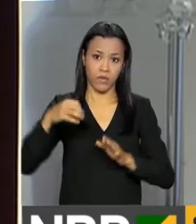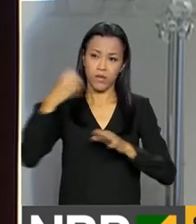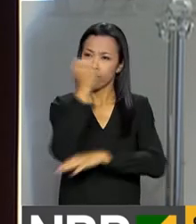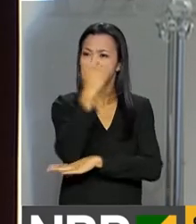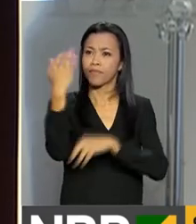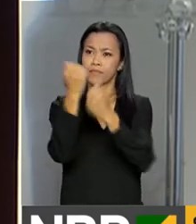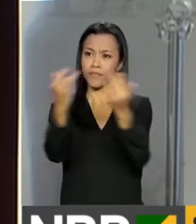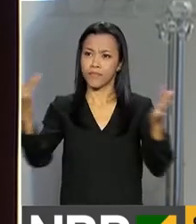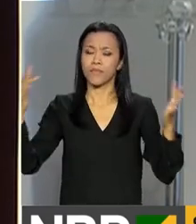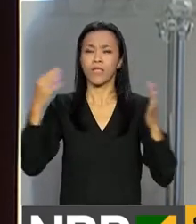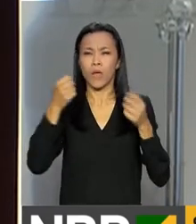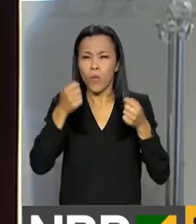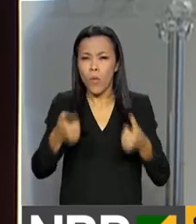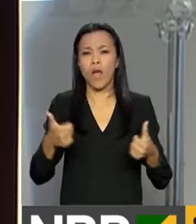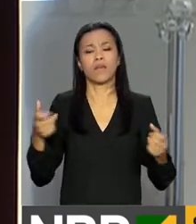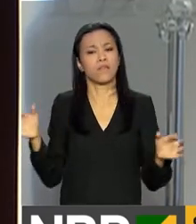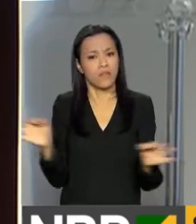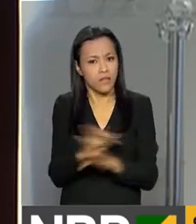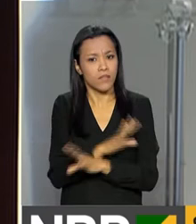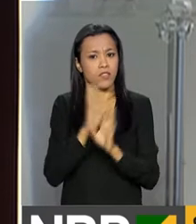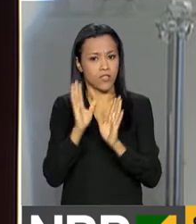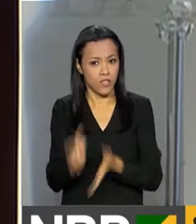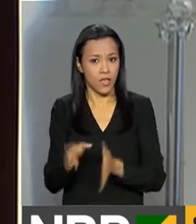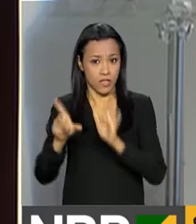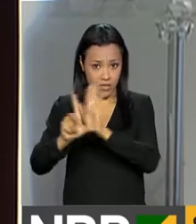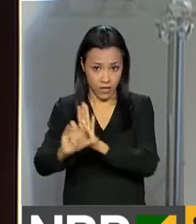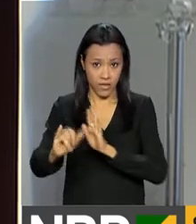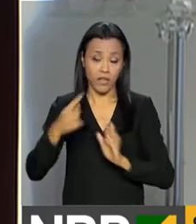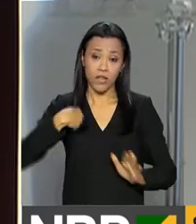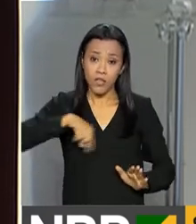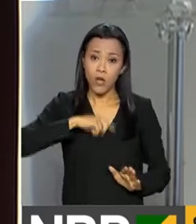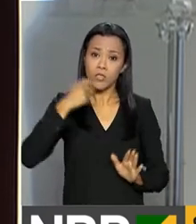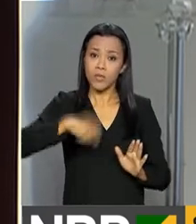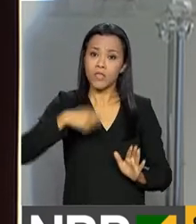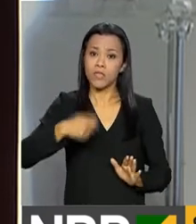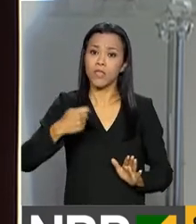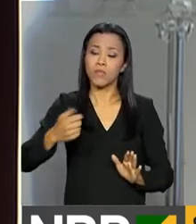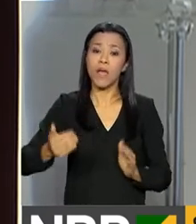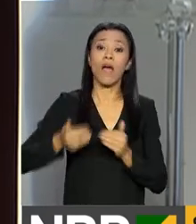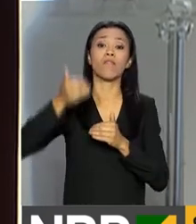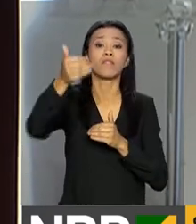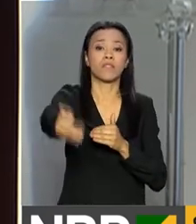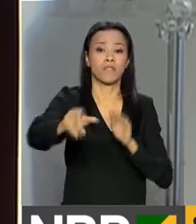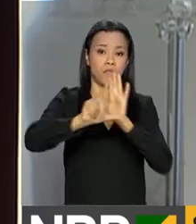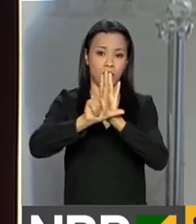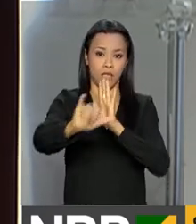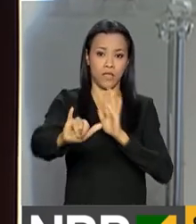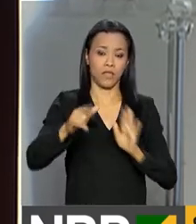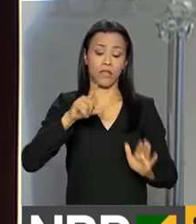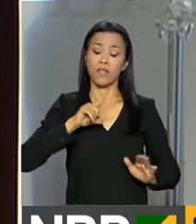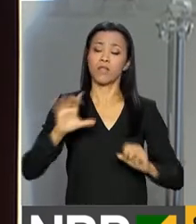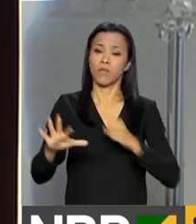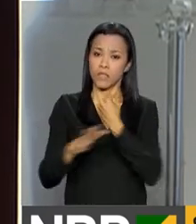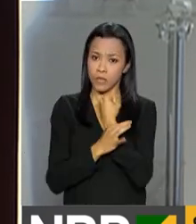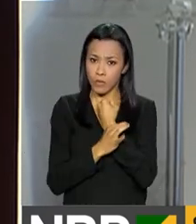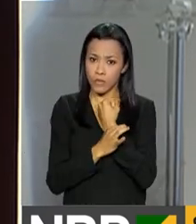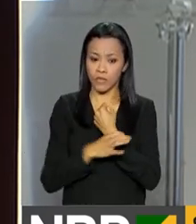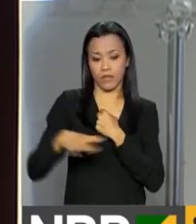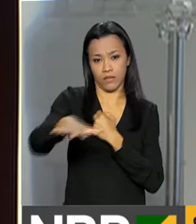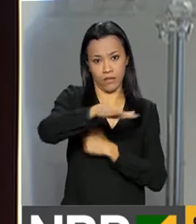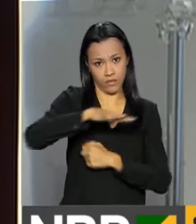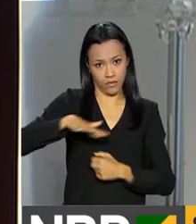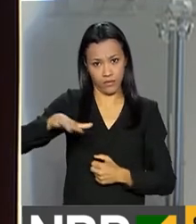disse que o acordo está quase fechado, e nós precisamos avançar numa lei que dê segurança jurídica nessa área